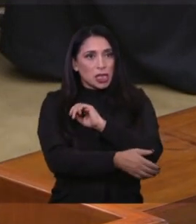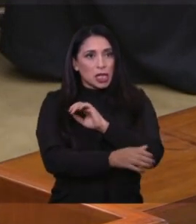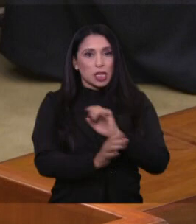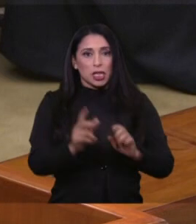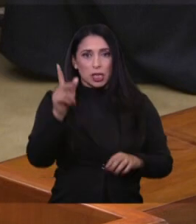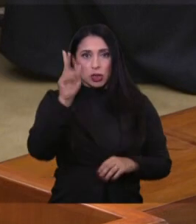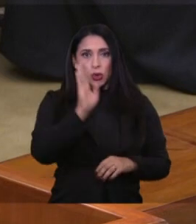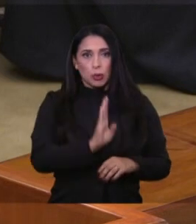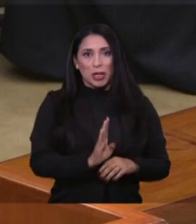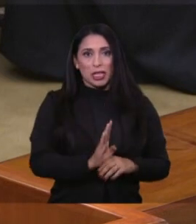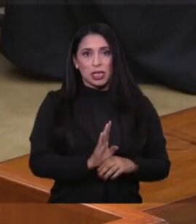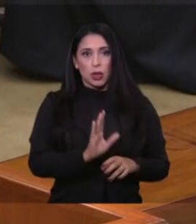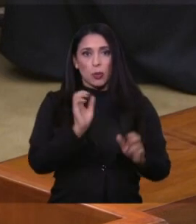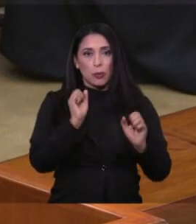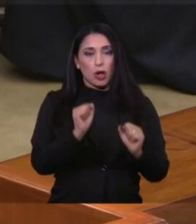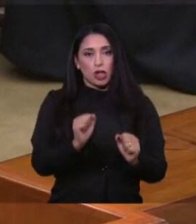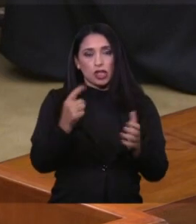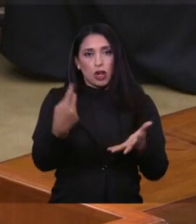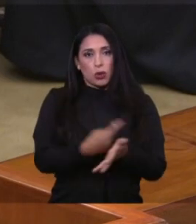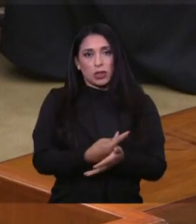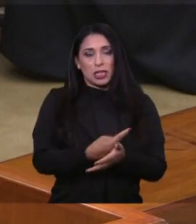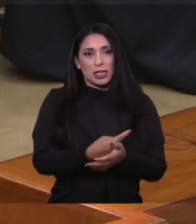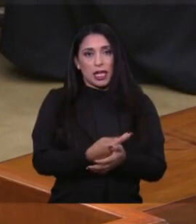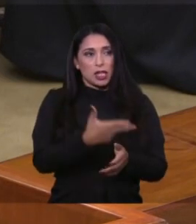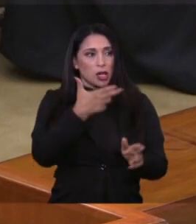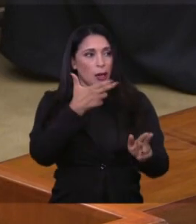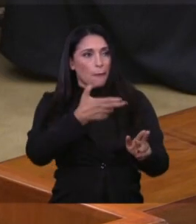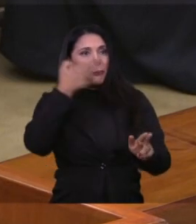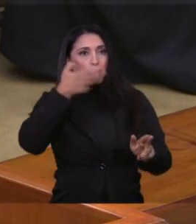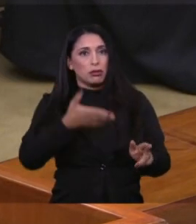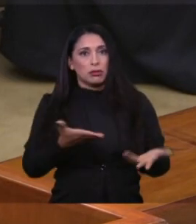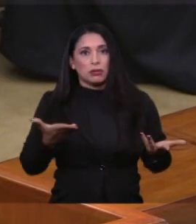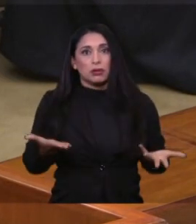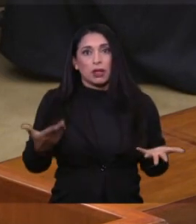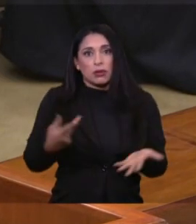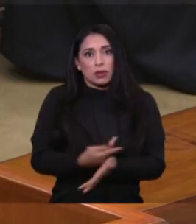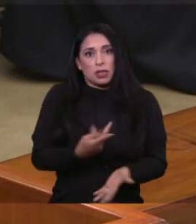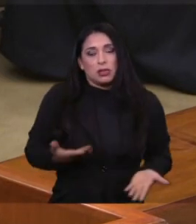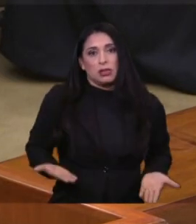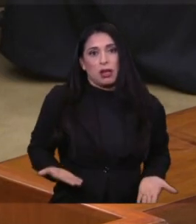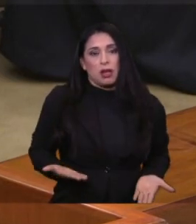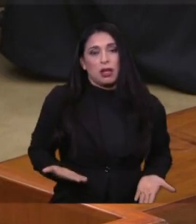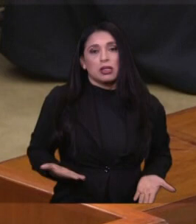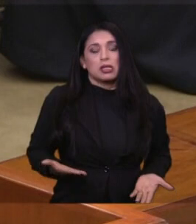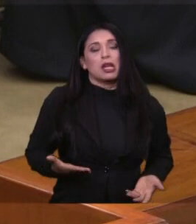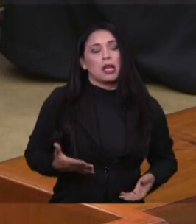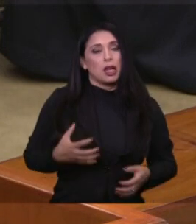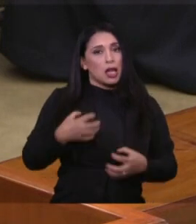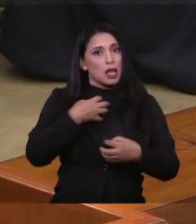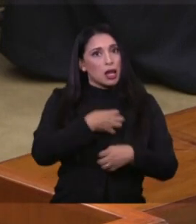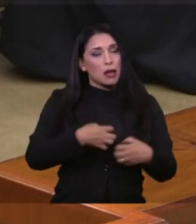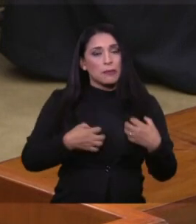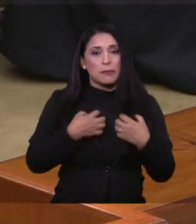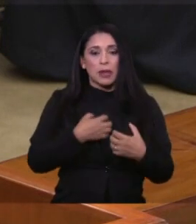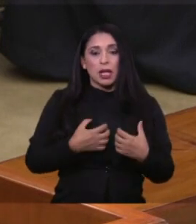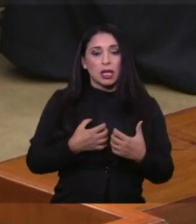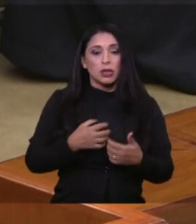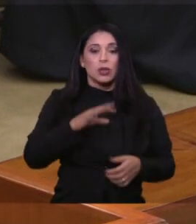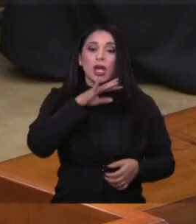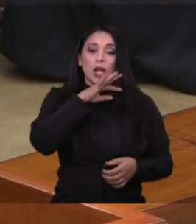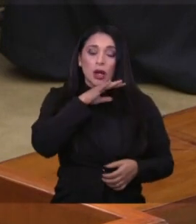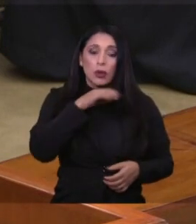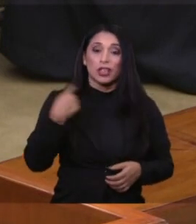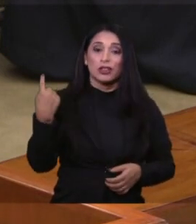Na verdade, é assustador, é desesperador e é cruel. sobretudo para nós, homens negros,